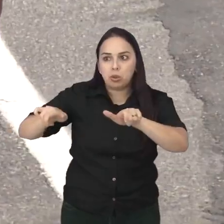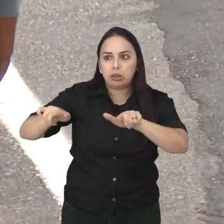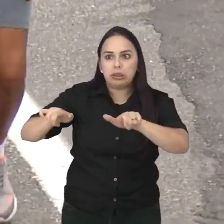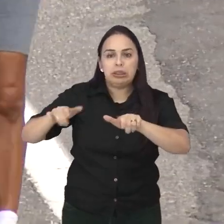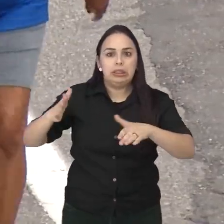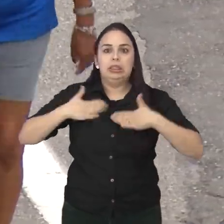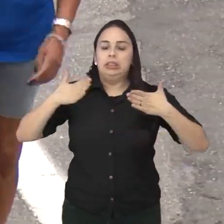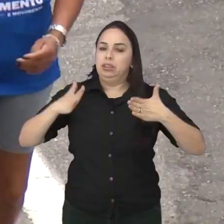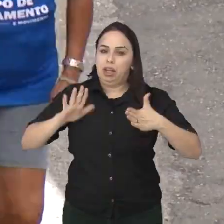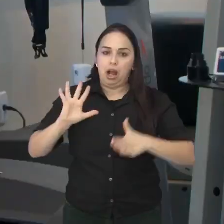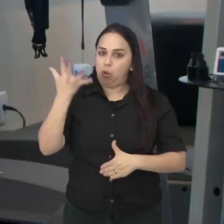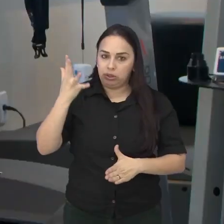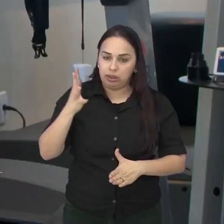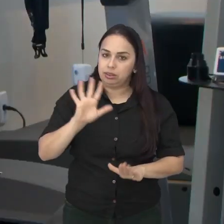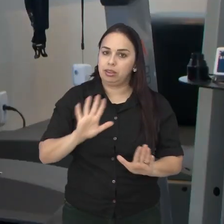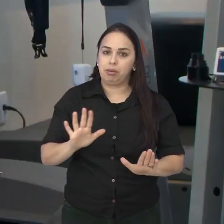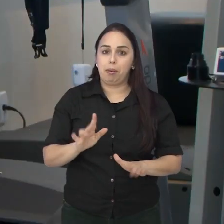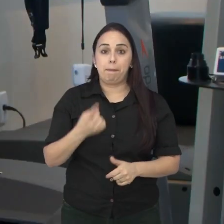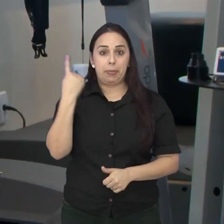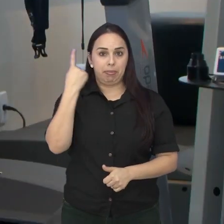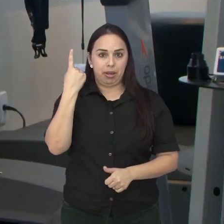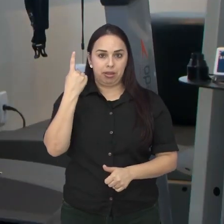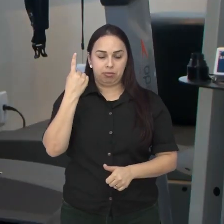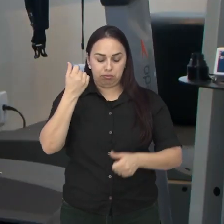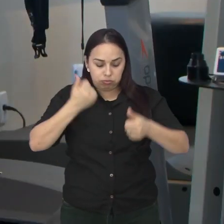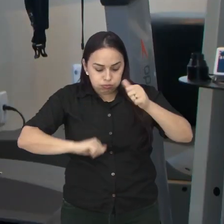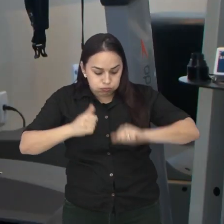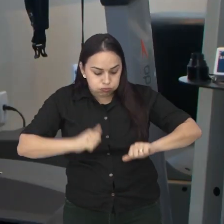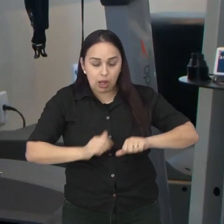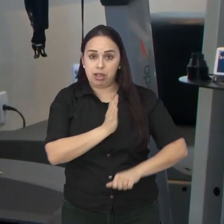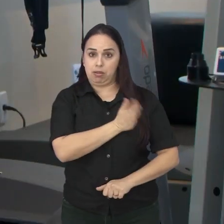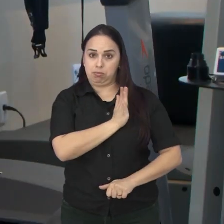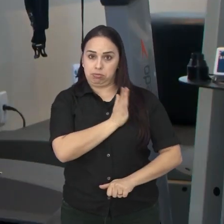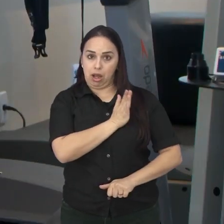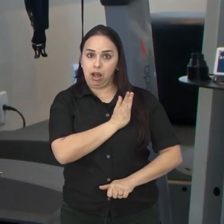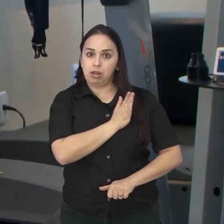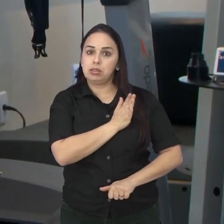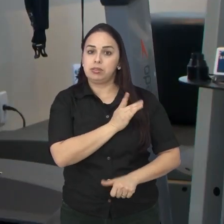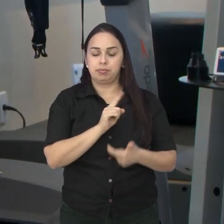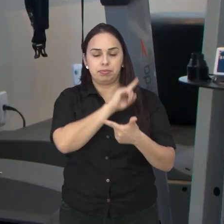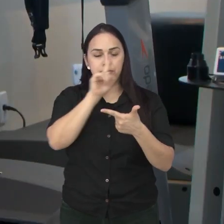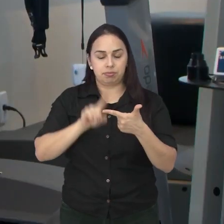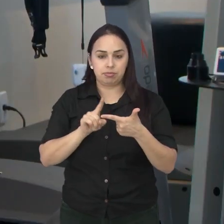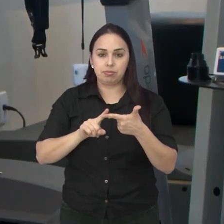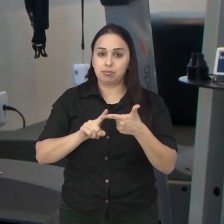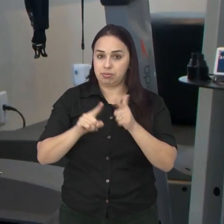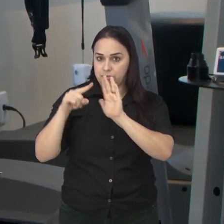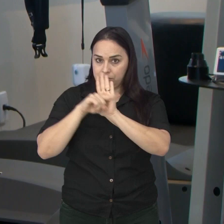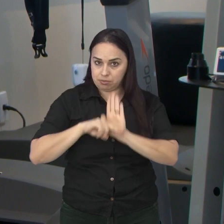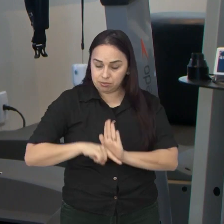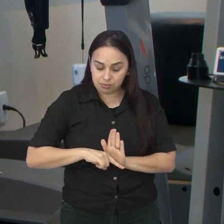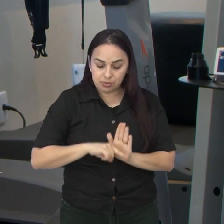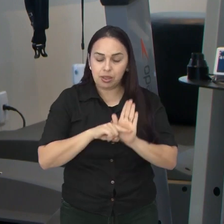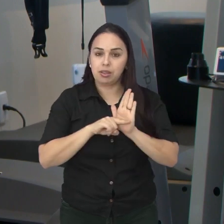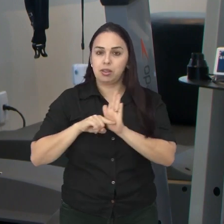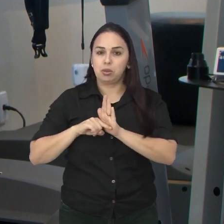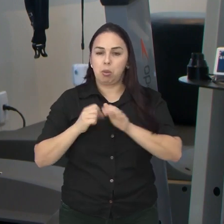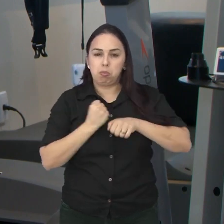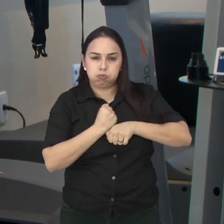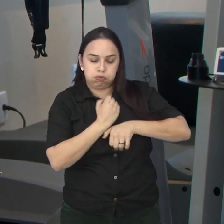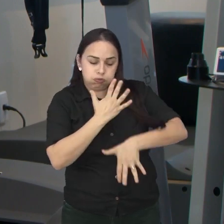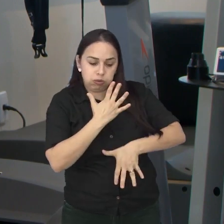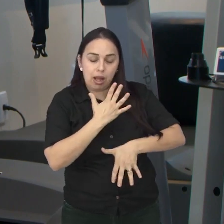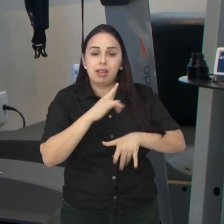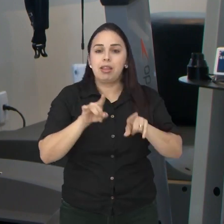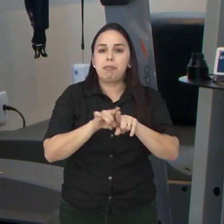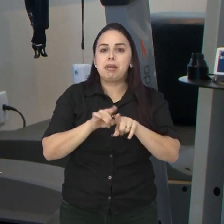não tenha nenhum susto. A primeira avaliação, com certeza, a avaliação cardiovascular, né, a avaliação cardíaca. A segunda avaliação, a avaliação